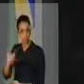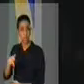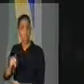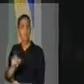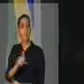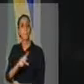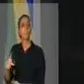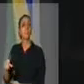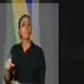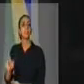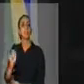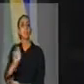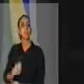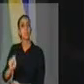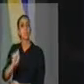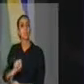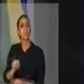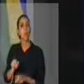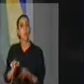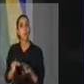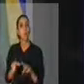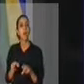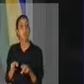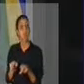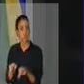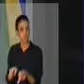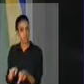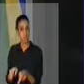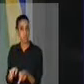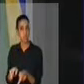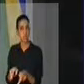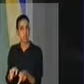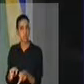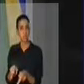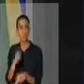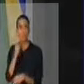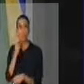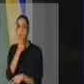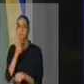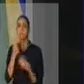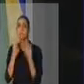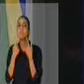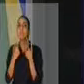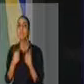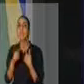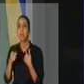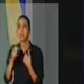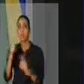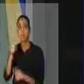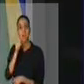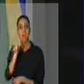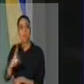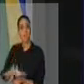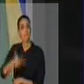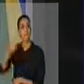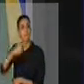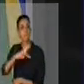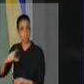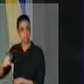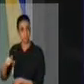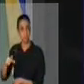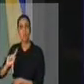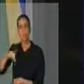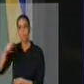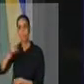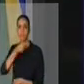Associação do Câncer da Boca e Garganta, vice-presidente, que está aqui conosco, depois vai se